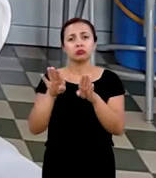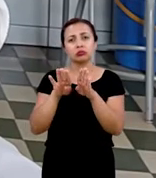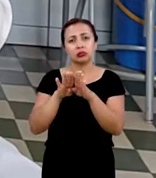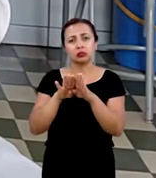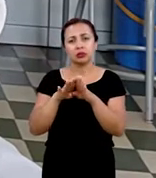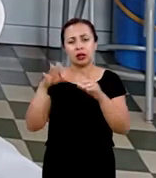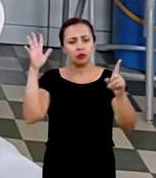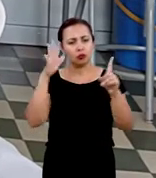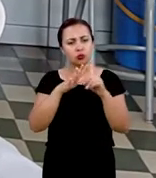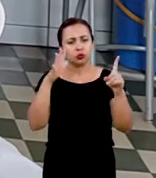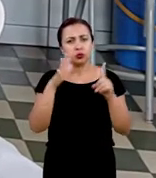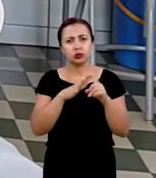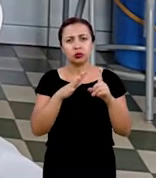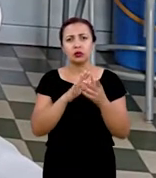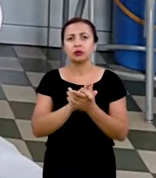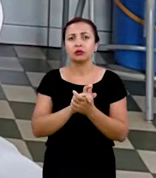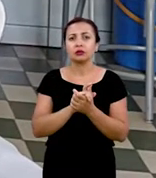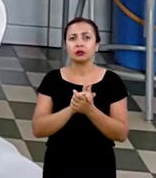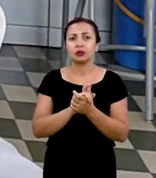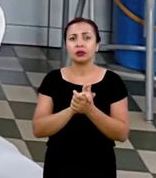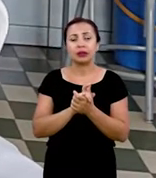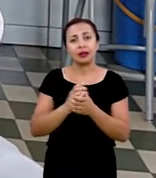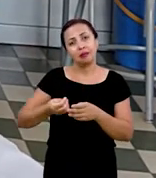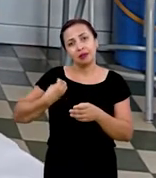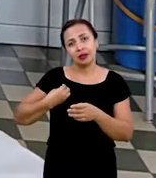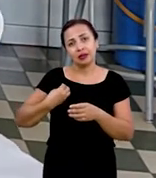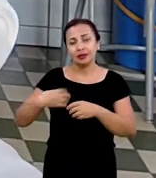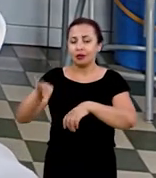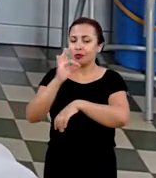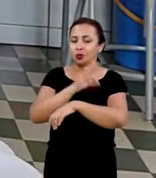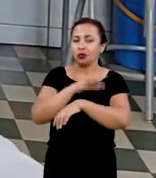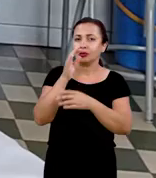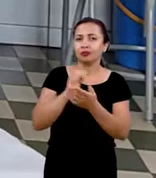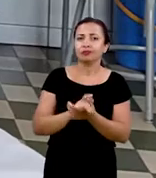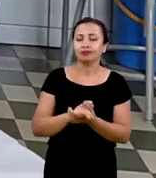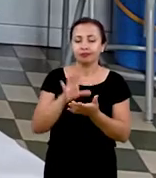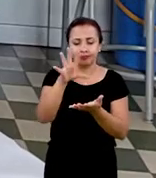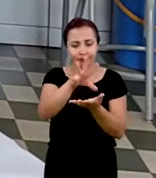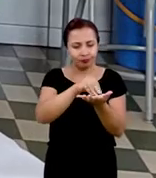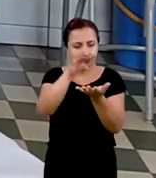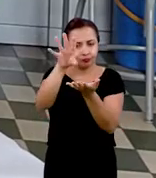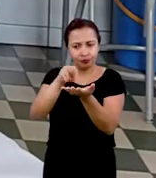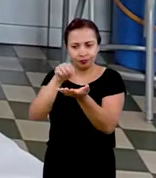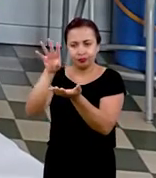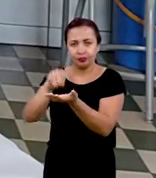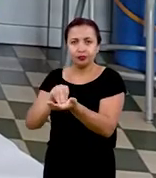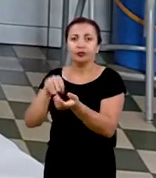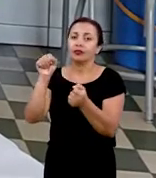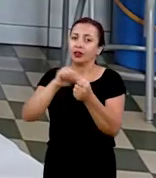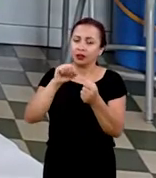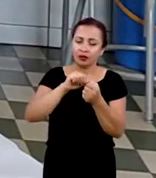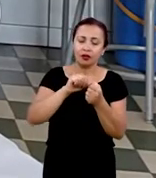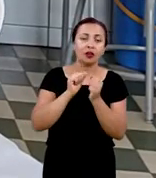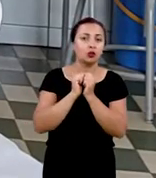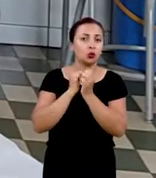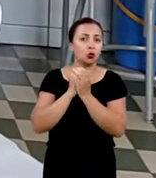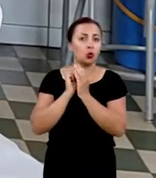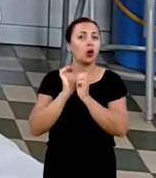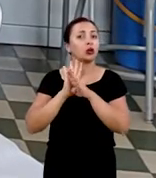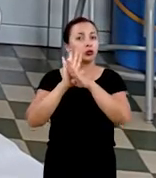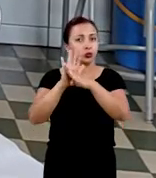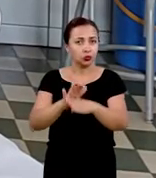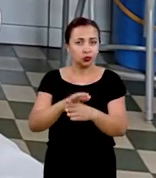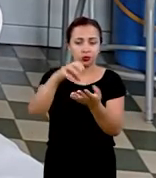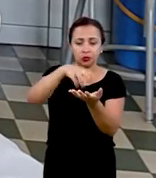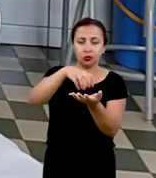flebotomínios, está influenciando na presença do vetor. Bom, as coletas elas foram feitas com o auxílio do Centro de Controle